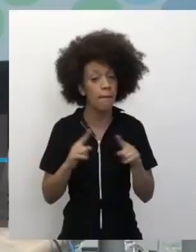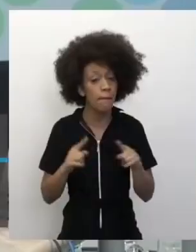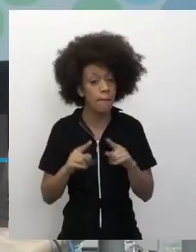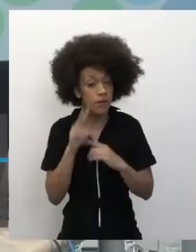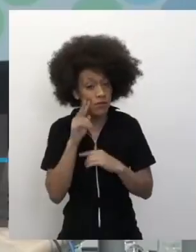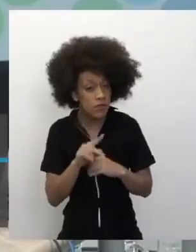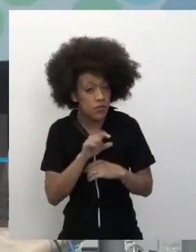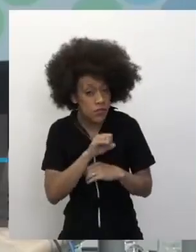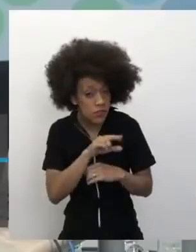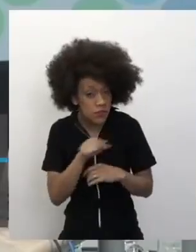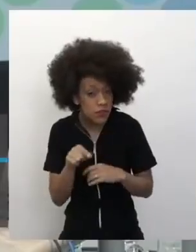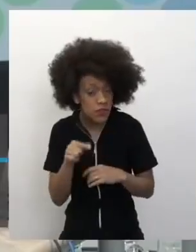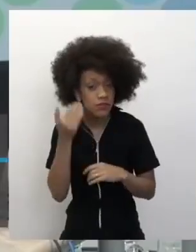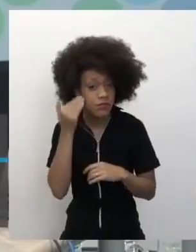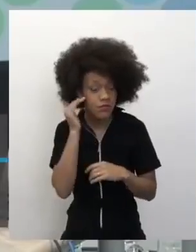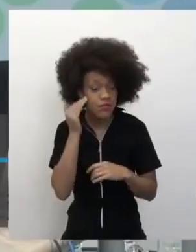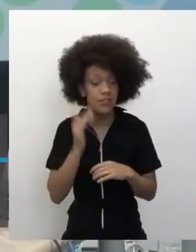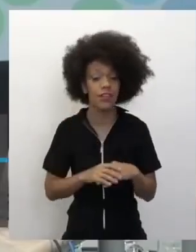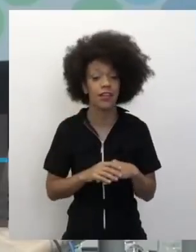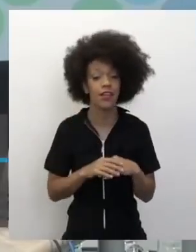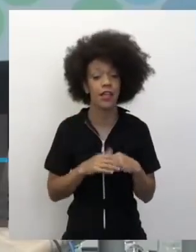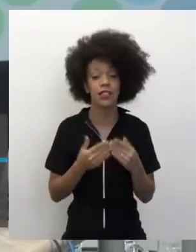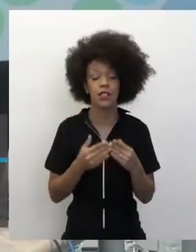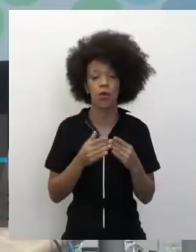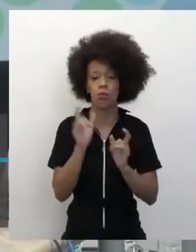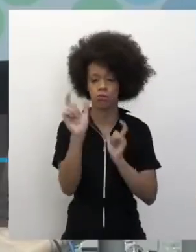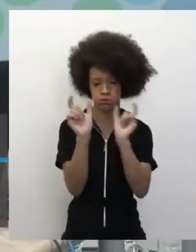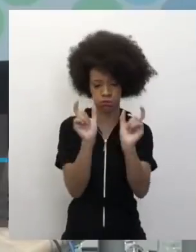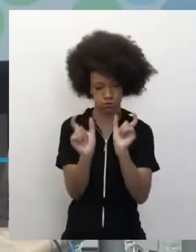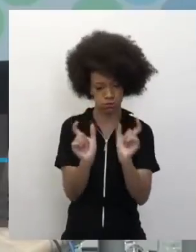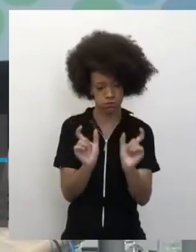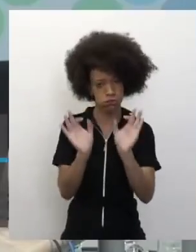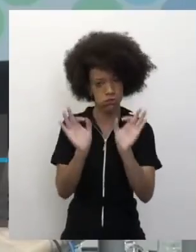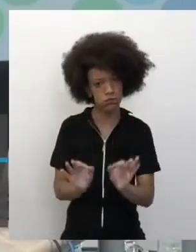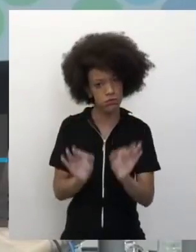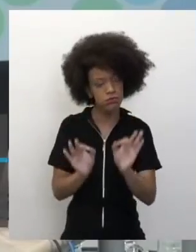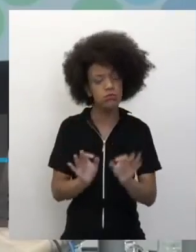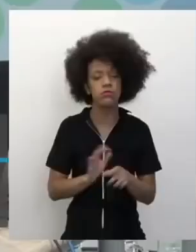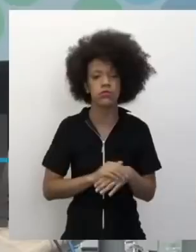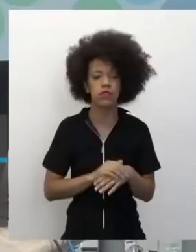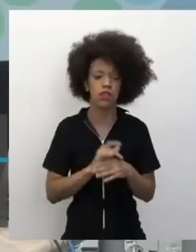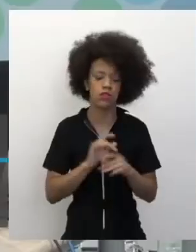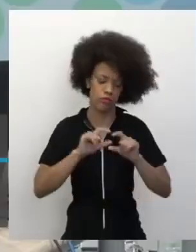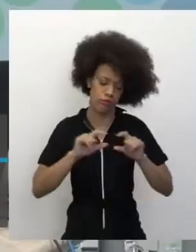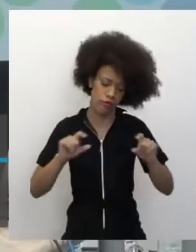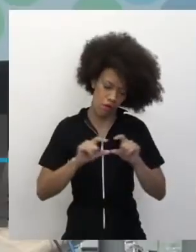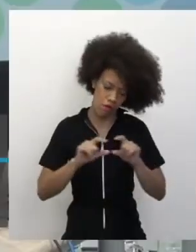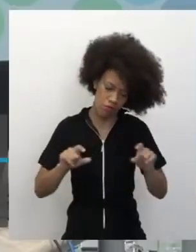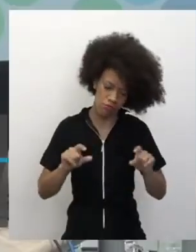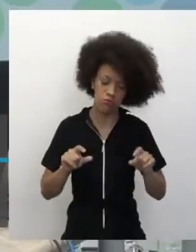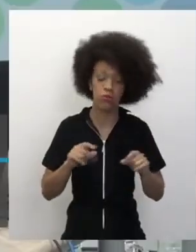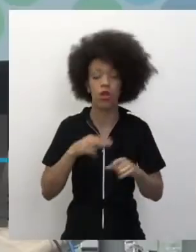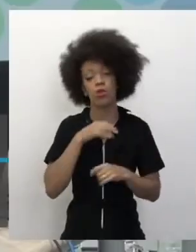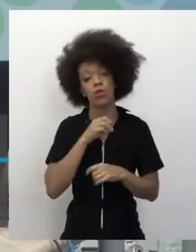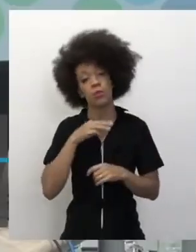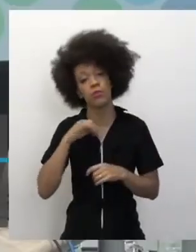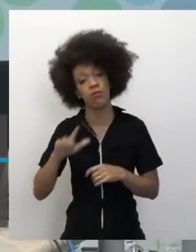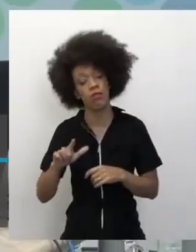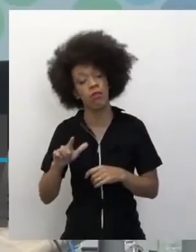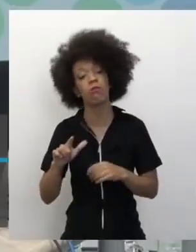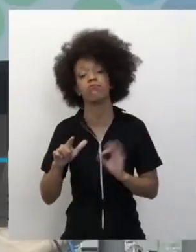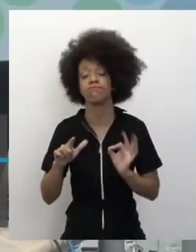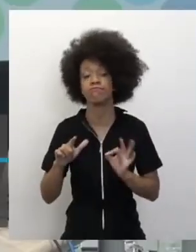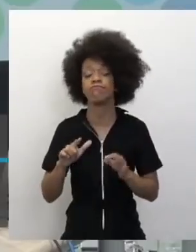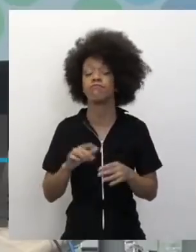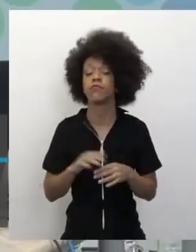estejam entendendo. Então, colocaram direitinho que são só frases nominais, né? Nós